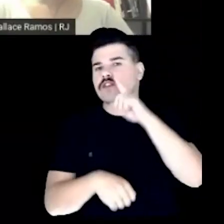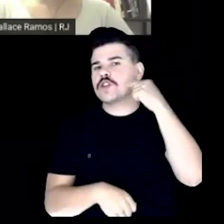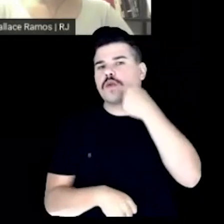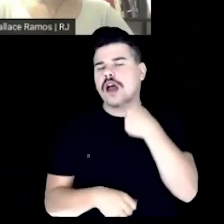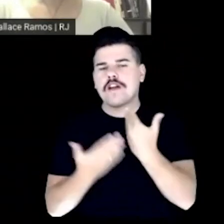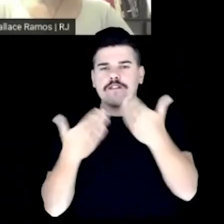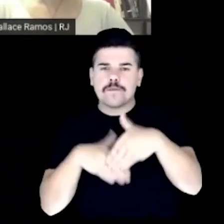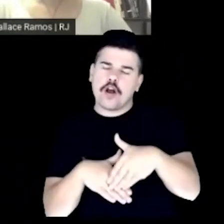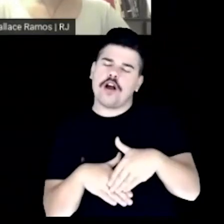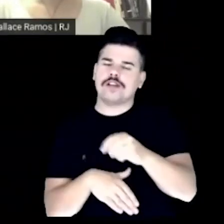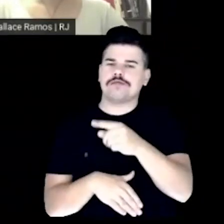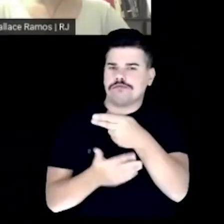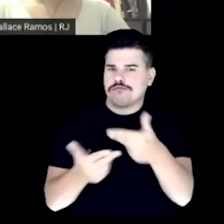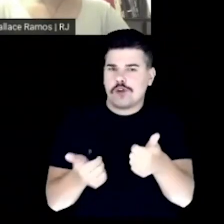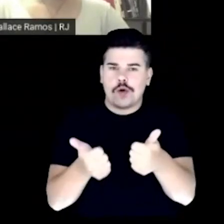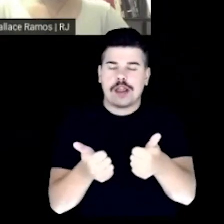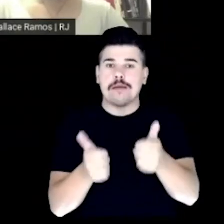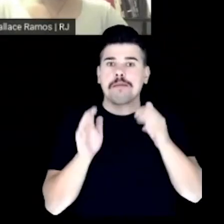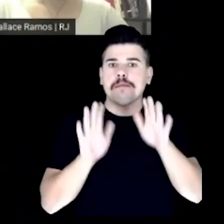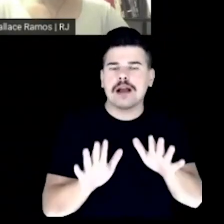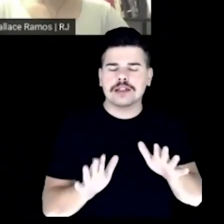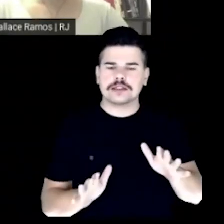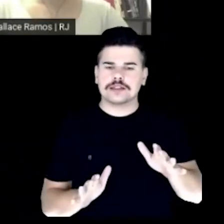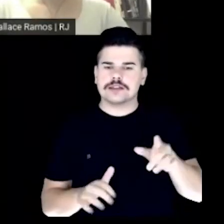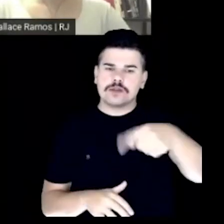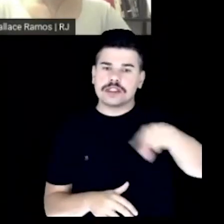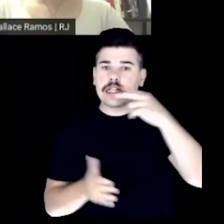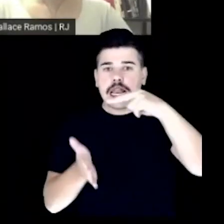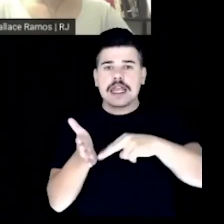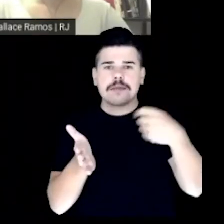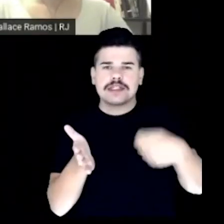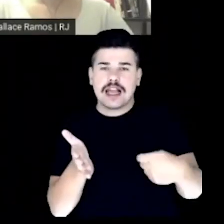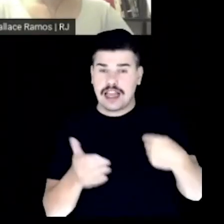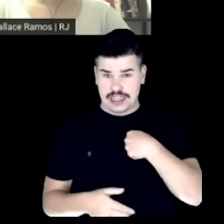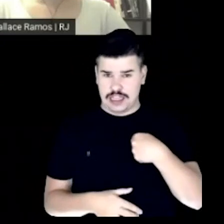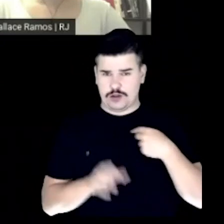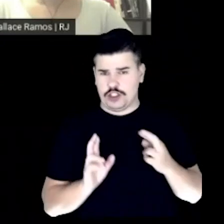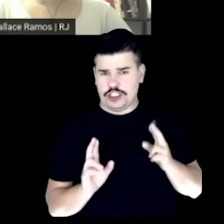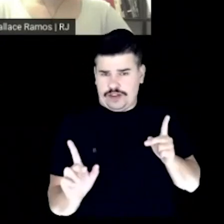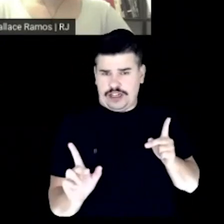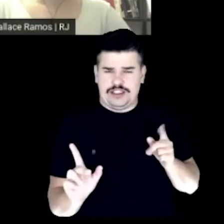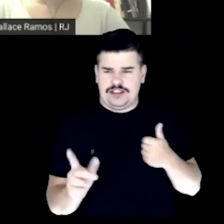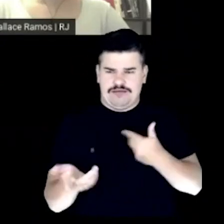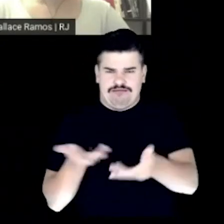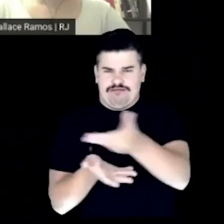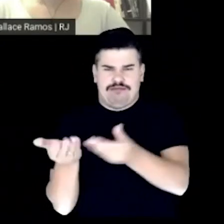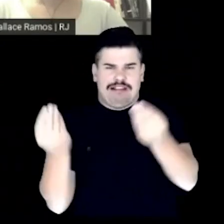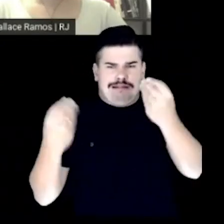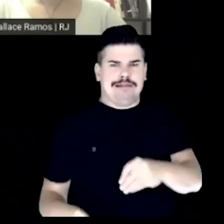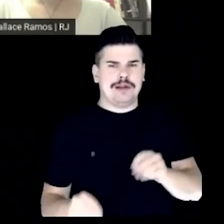processo seletivo de qual livro vão dar para ler. Vocês têm que ler o livro da autora, eu ia estar fazendo um